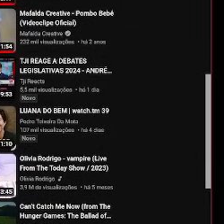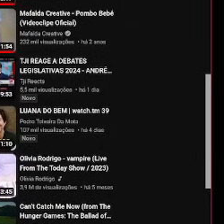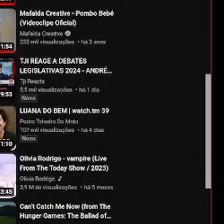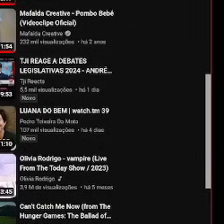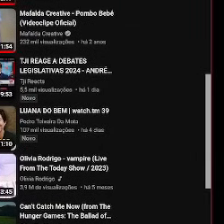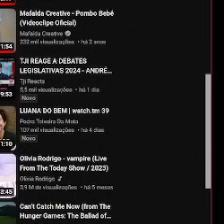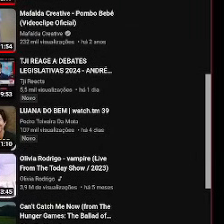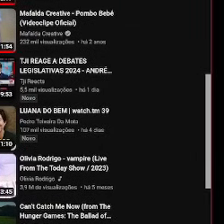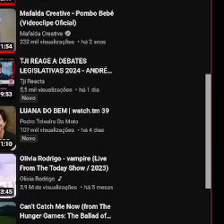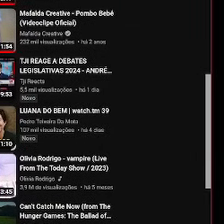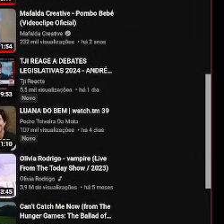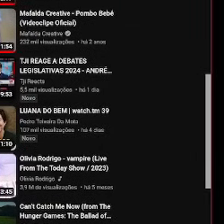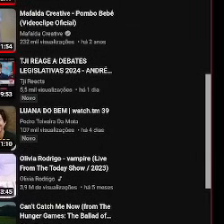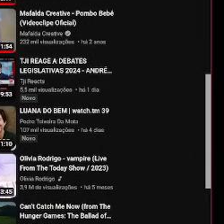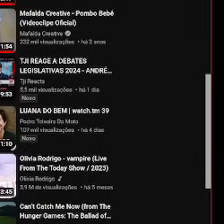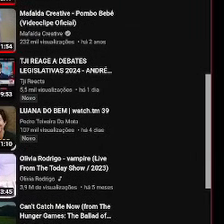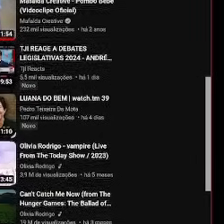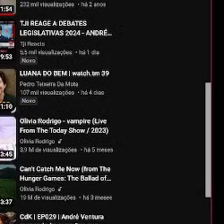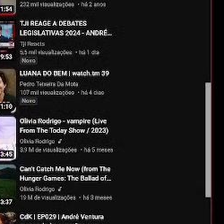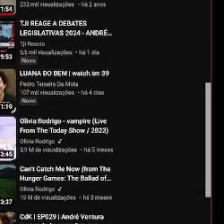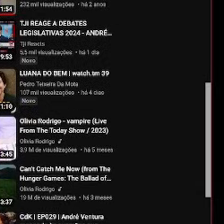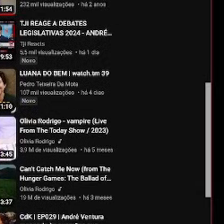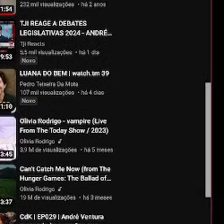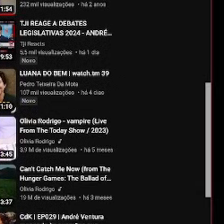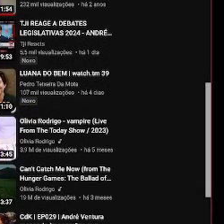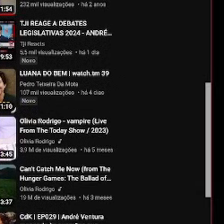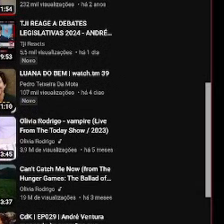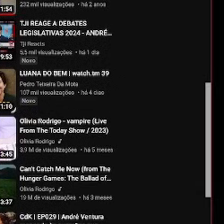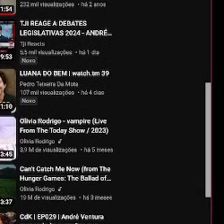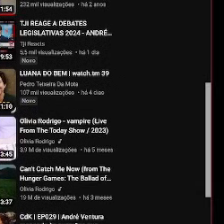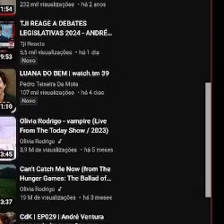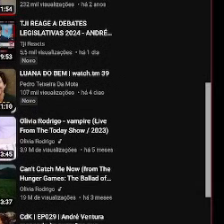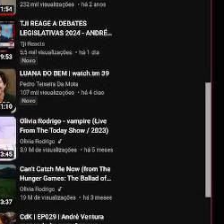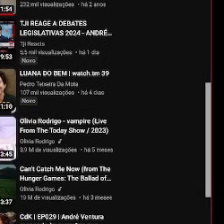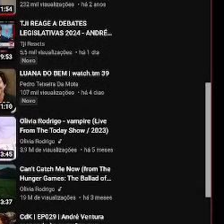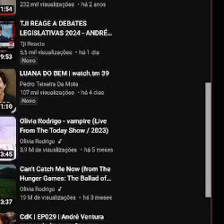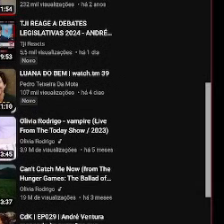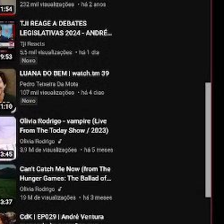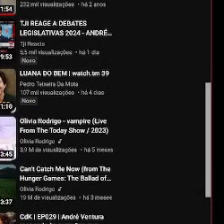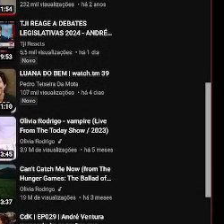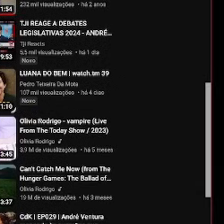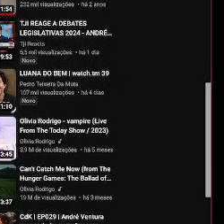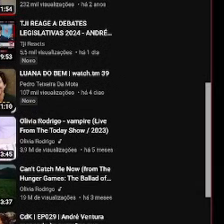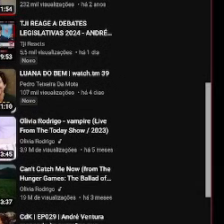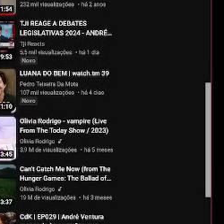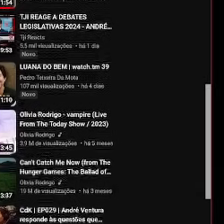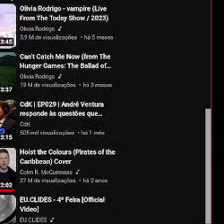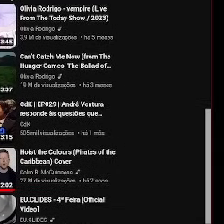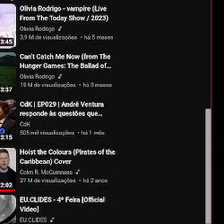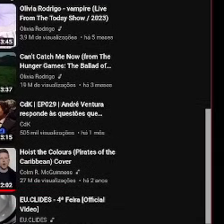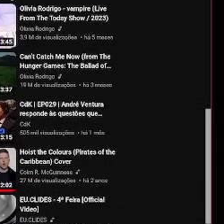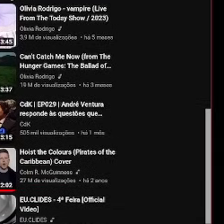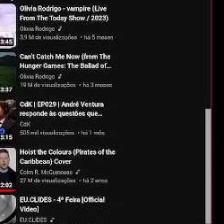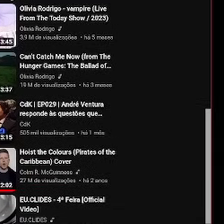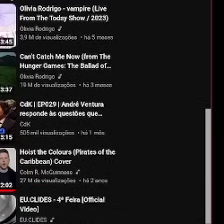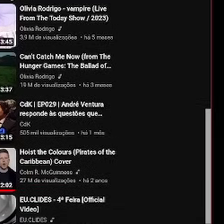guerra aberta na internet de comentários não acredito Ah Pronto já estão aqui os outros chega chega chega grande